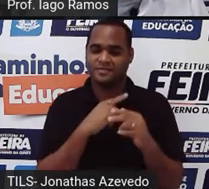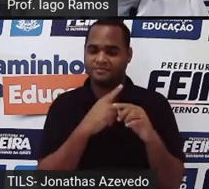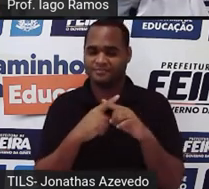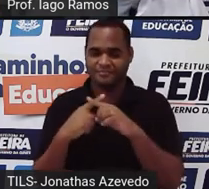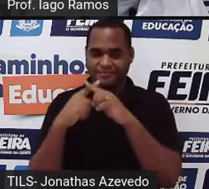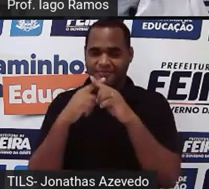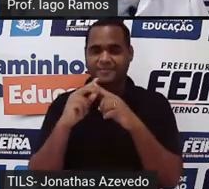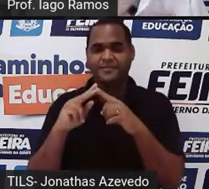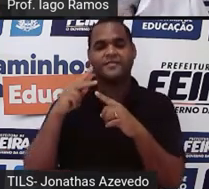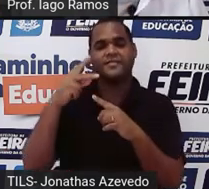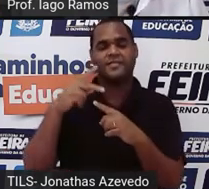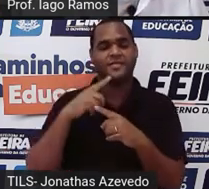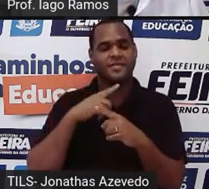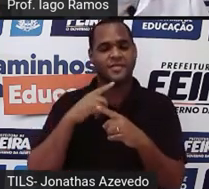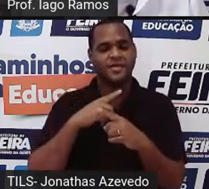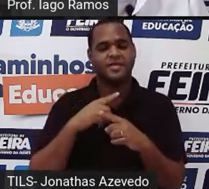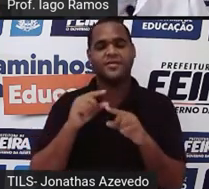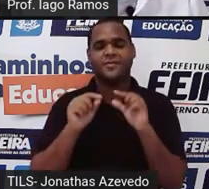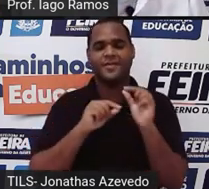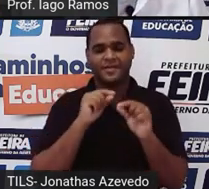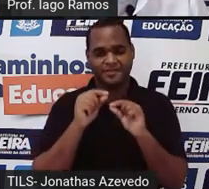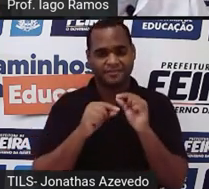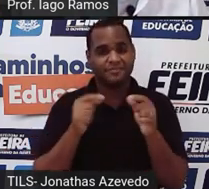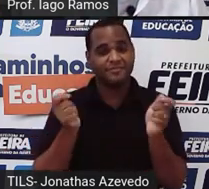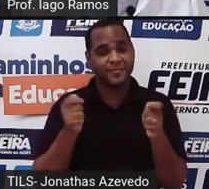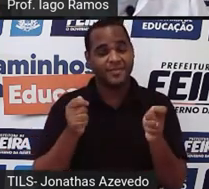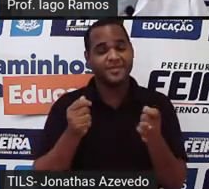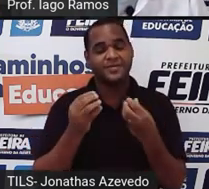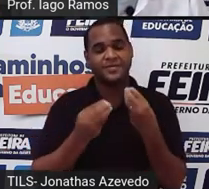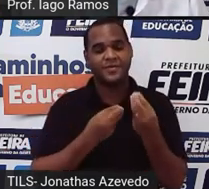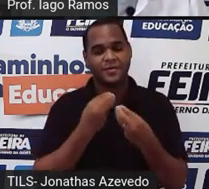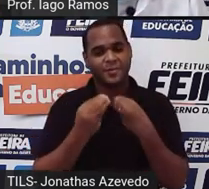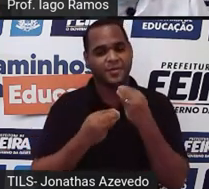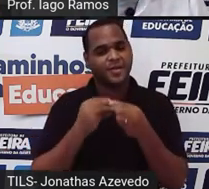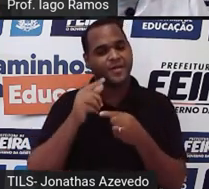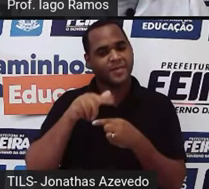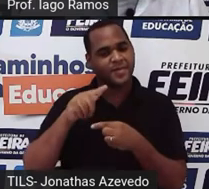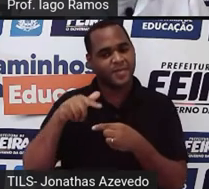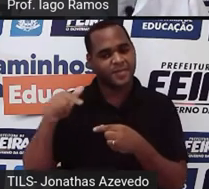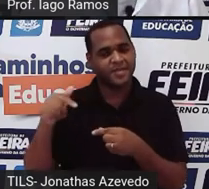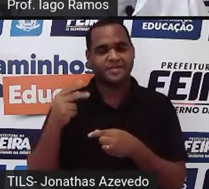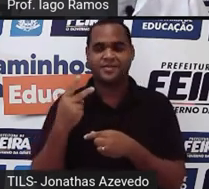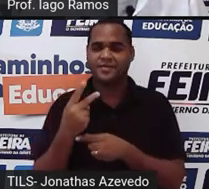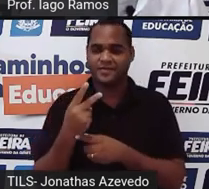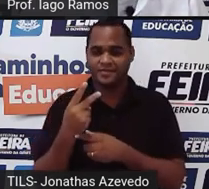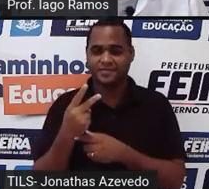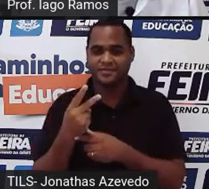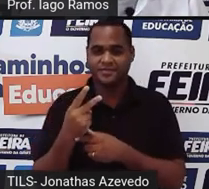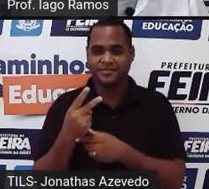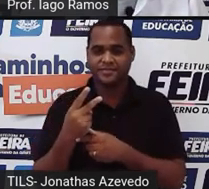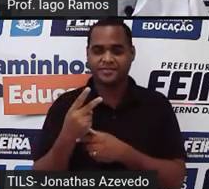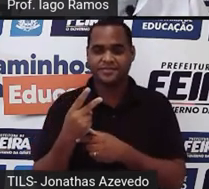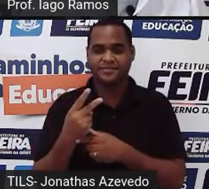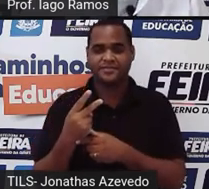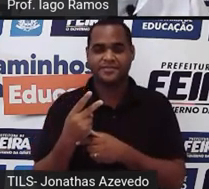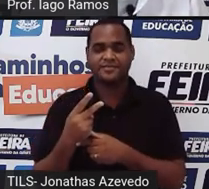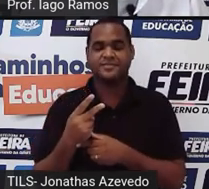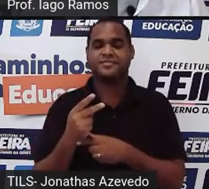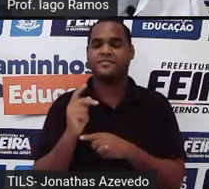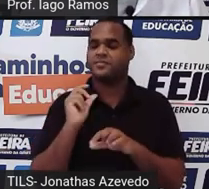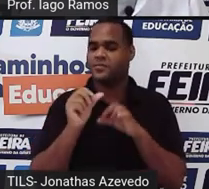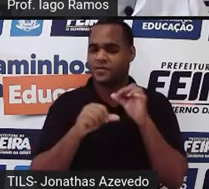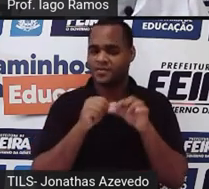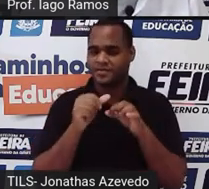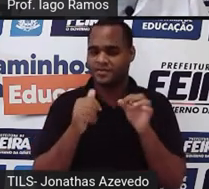de potências. Quando isso acontece, é só a gente repetir a base, que no caso é 2, e fazer